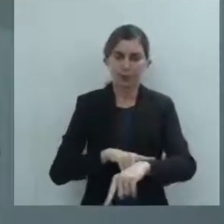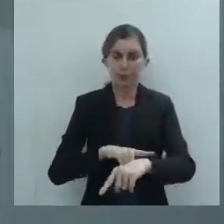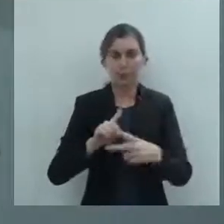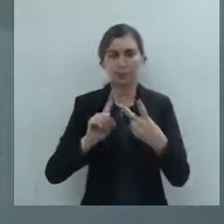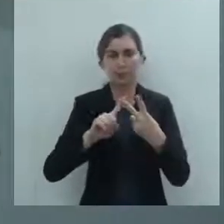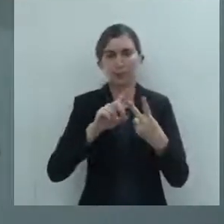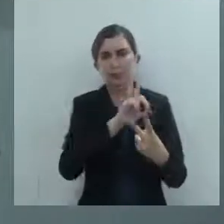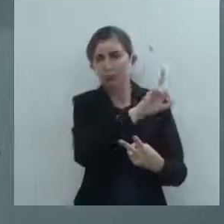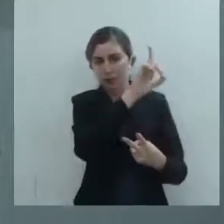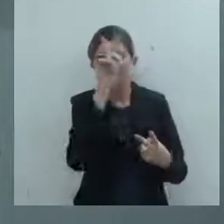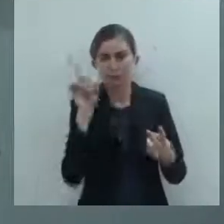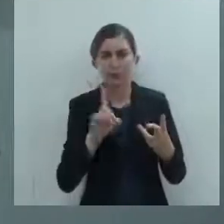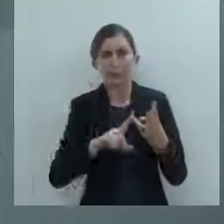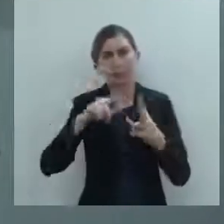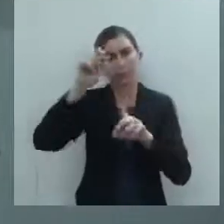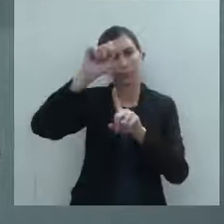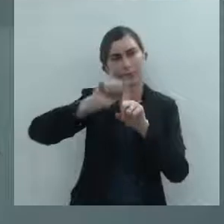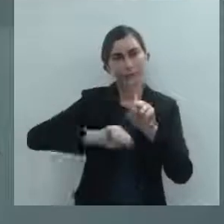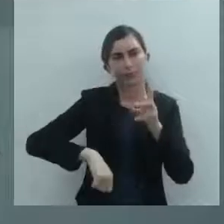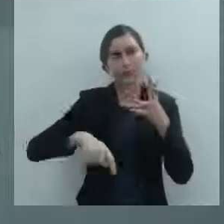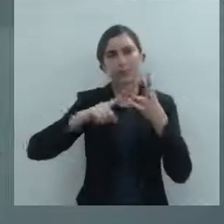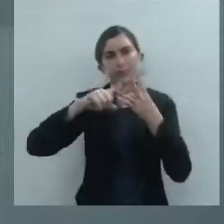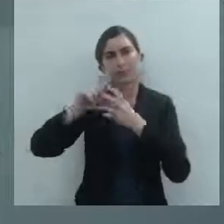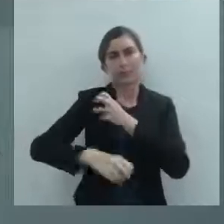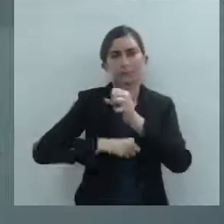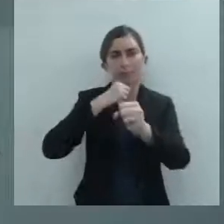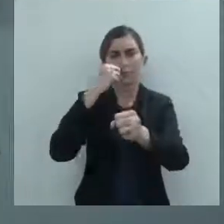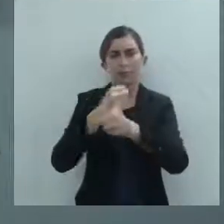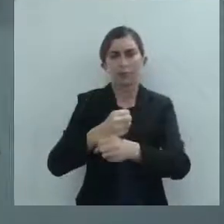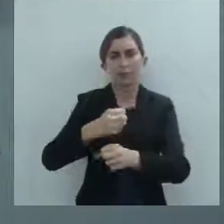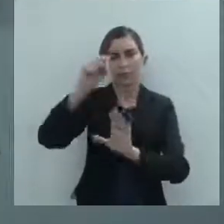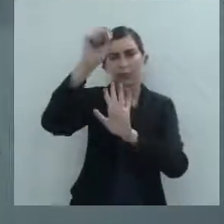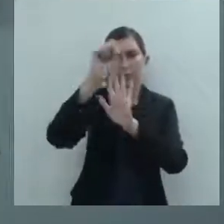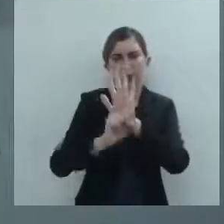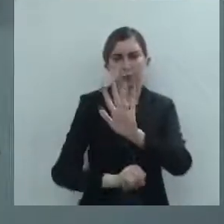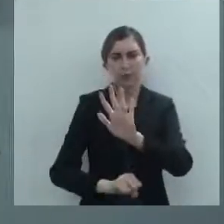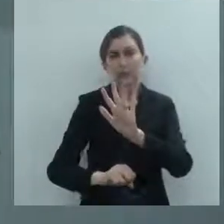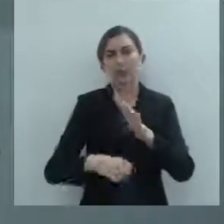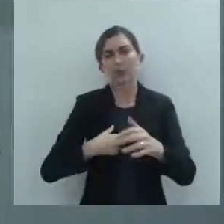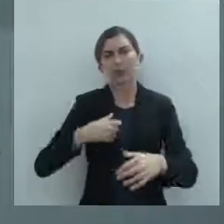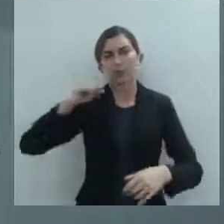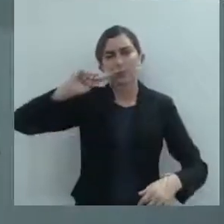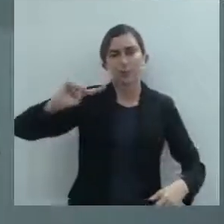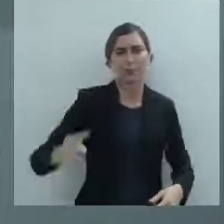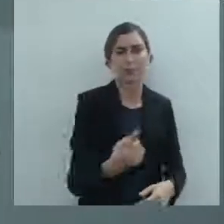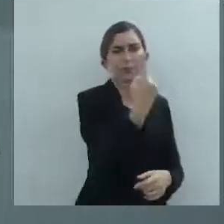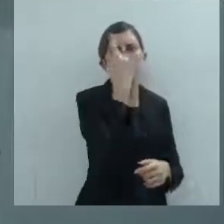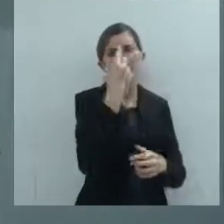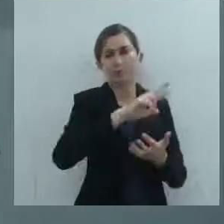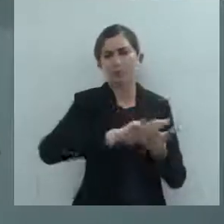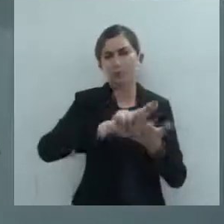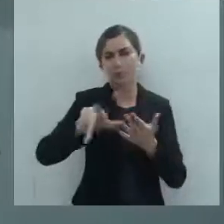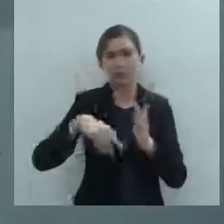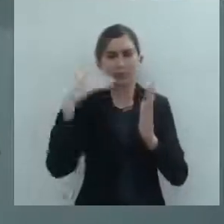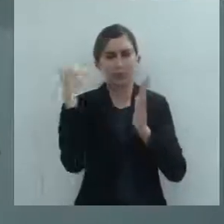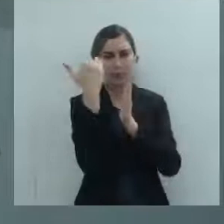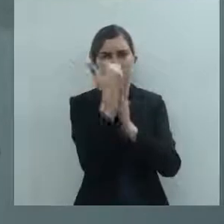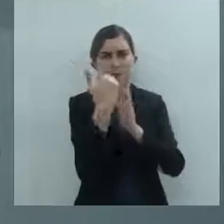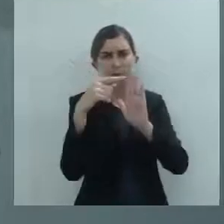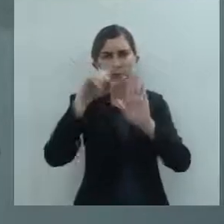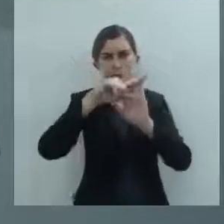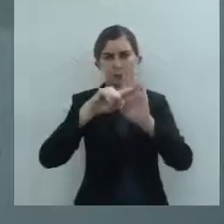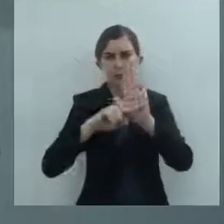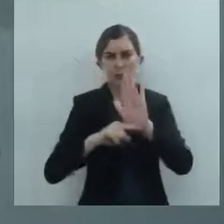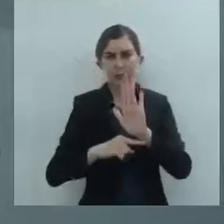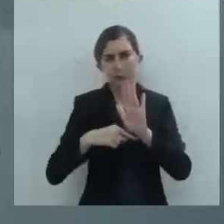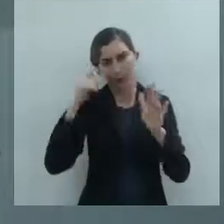os dias os meses os anos os séculos milénios segundo esta lógica